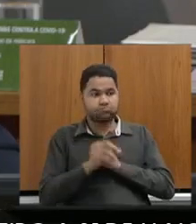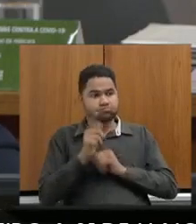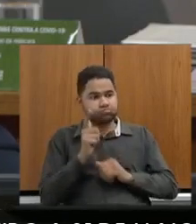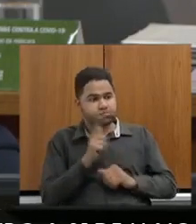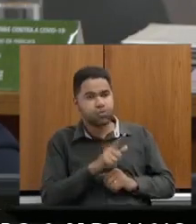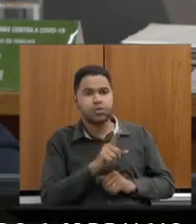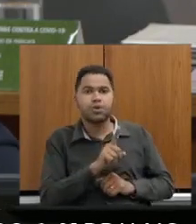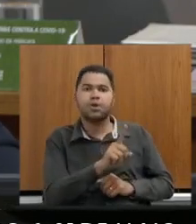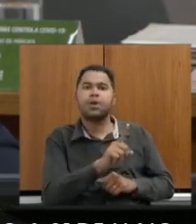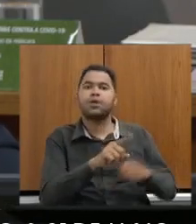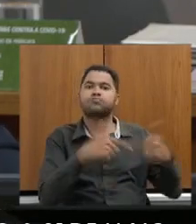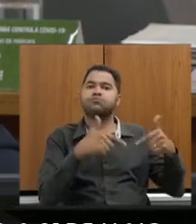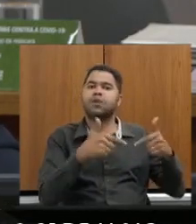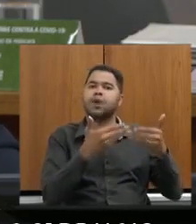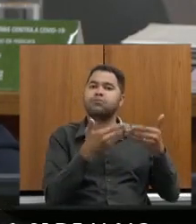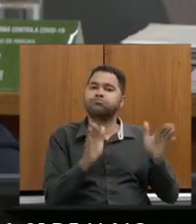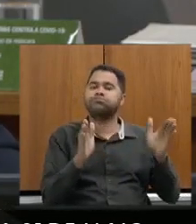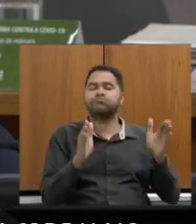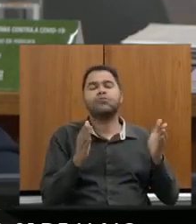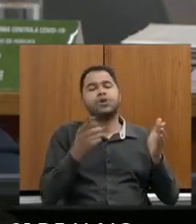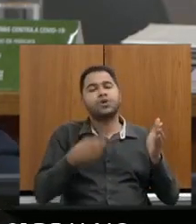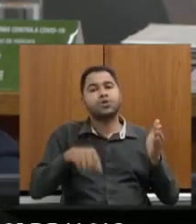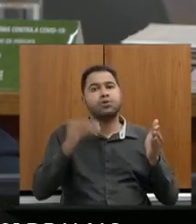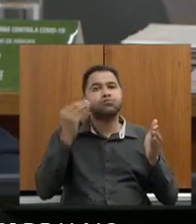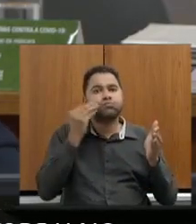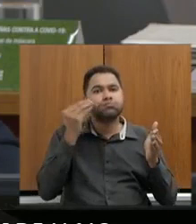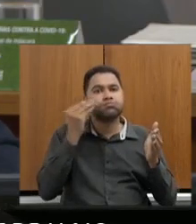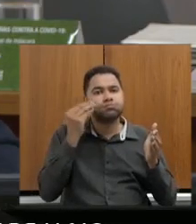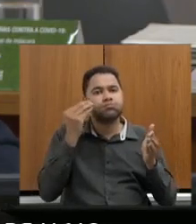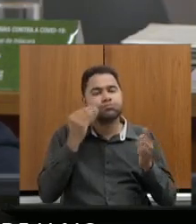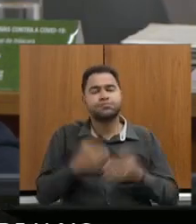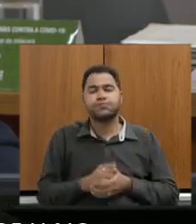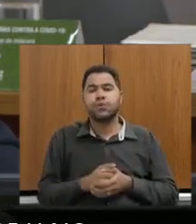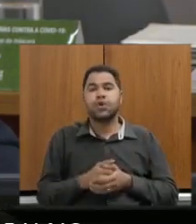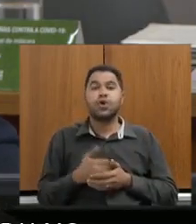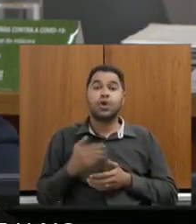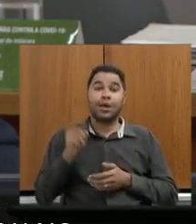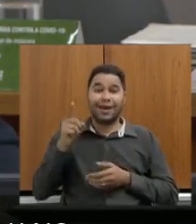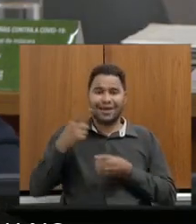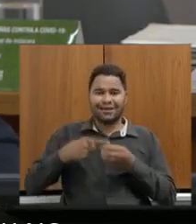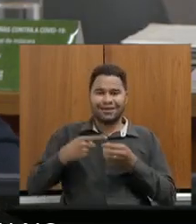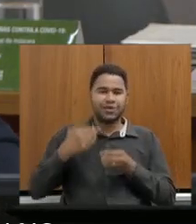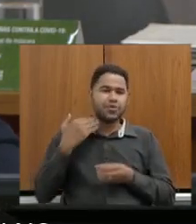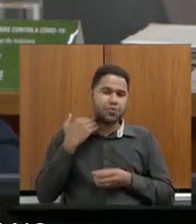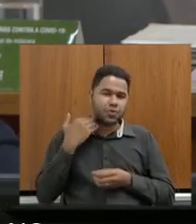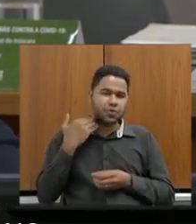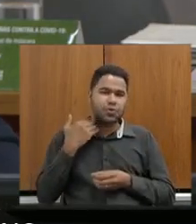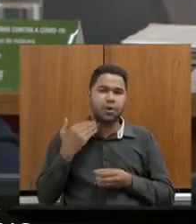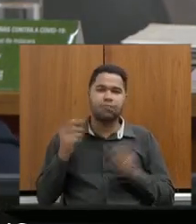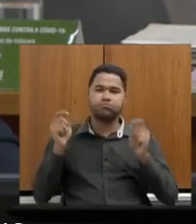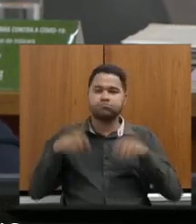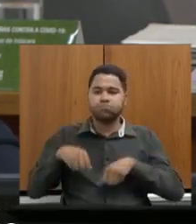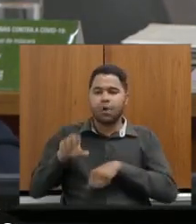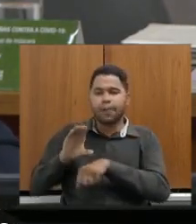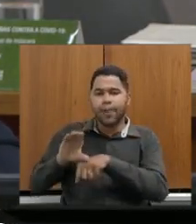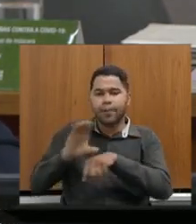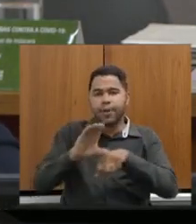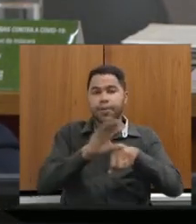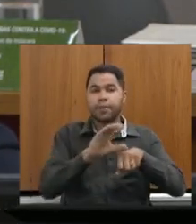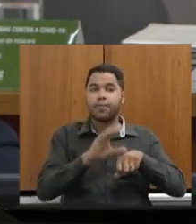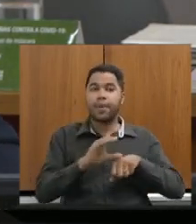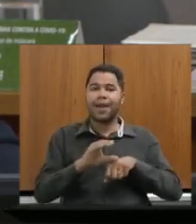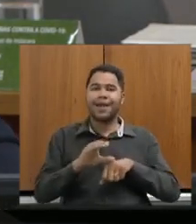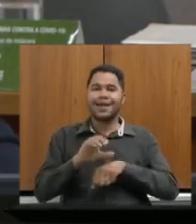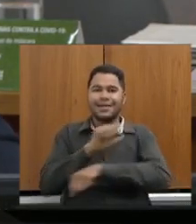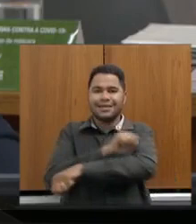já tenha o mercado de trabalho aberto para ele é isso que a gente tá tentando fazer então Juiz de Fora foi feita uma capacitação das presas através